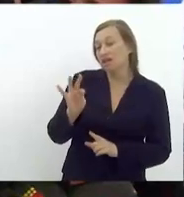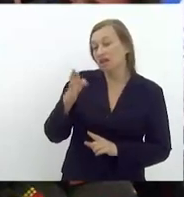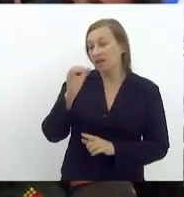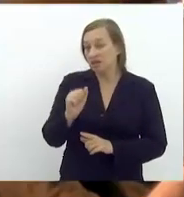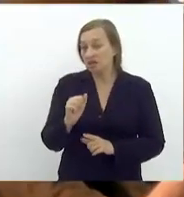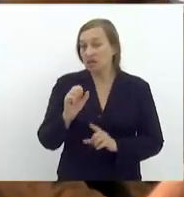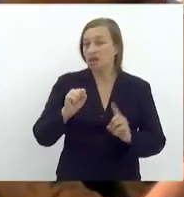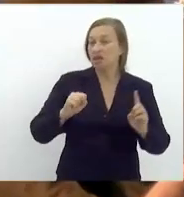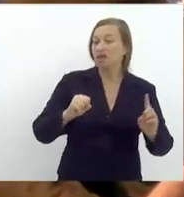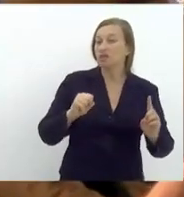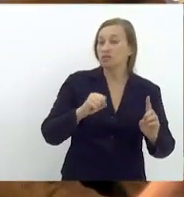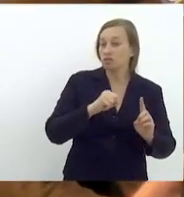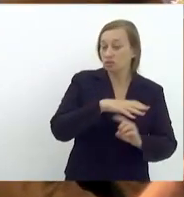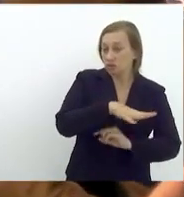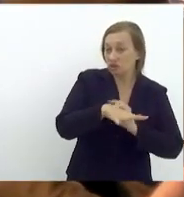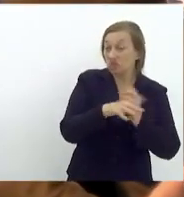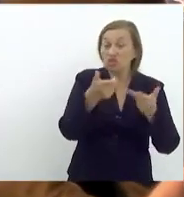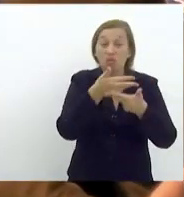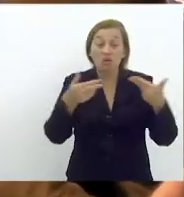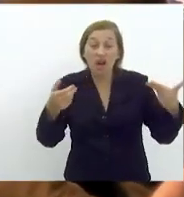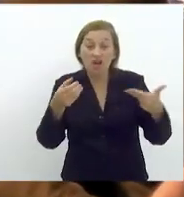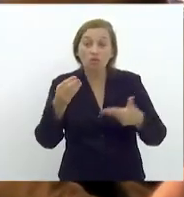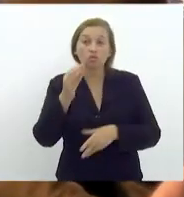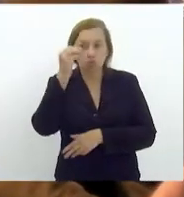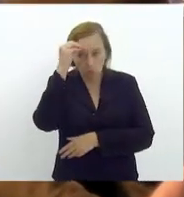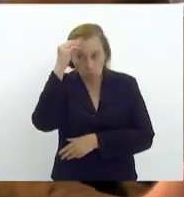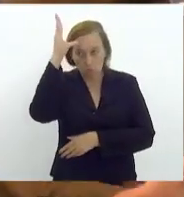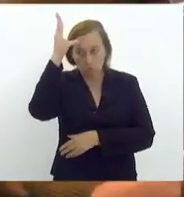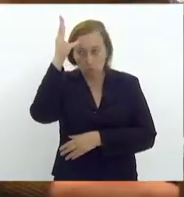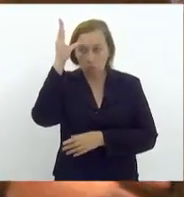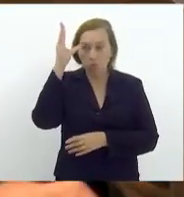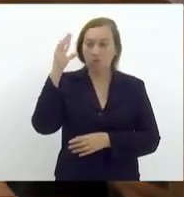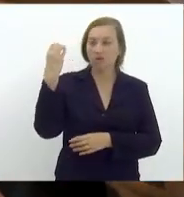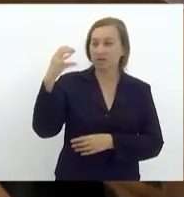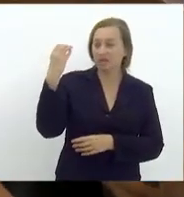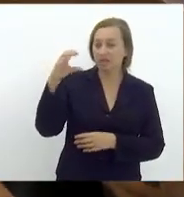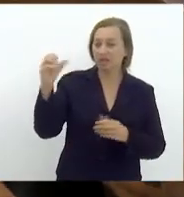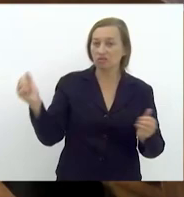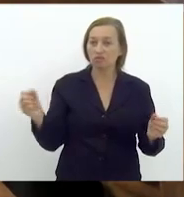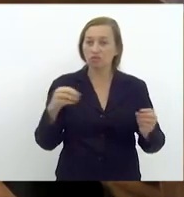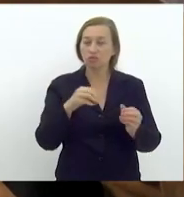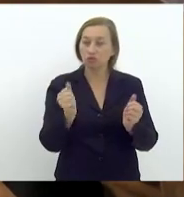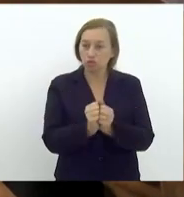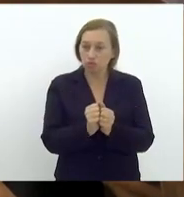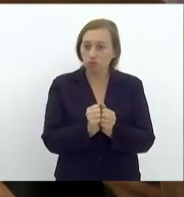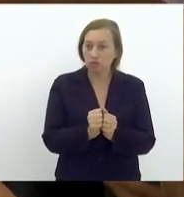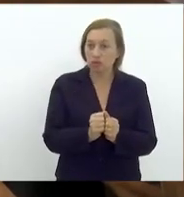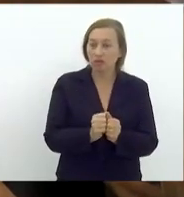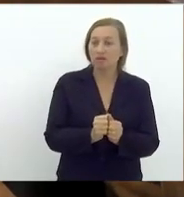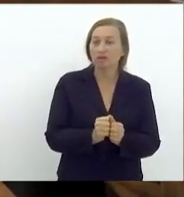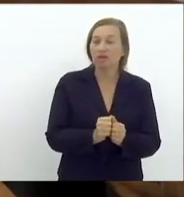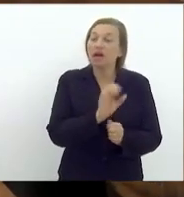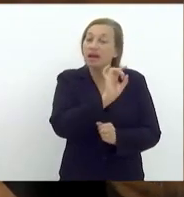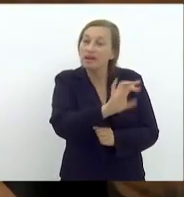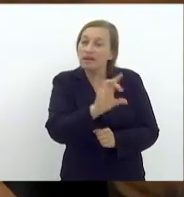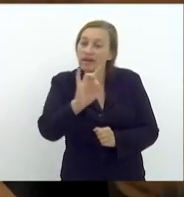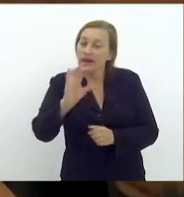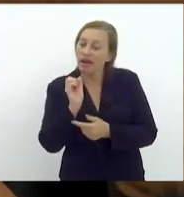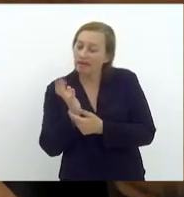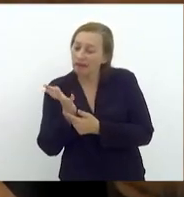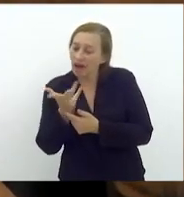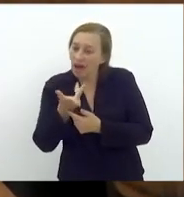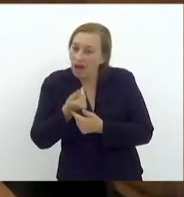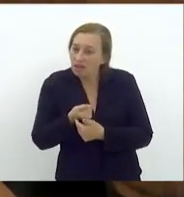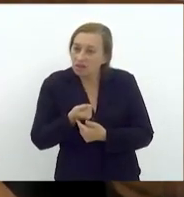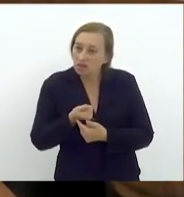sociologia são muitos conhecimentos científicos envolvidos em cada artista do